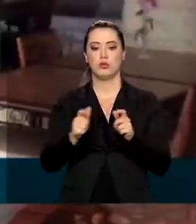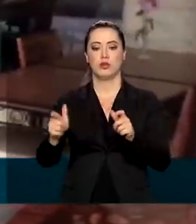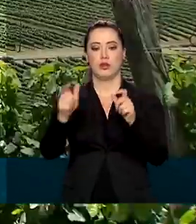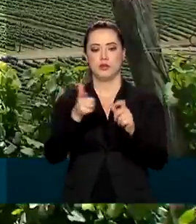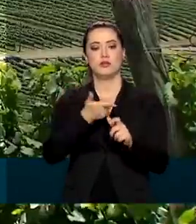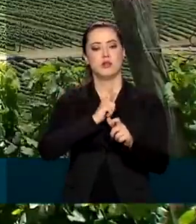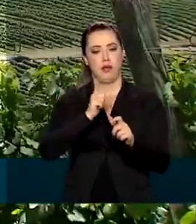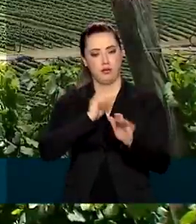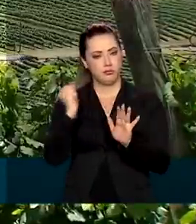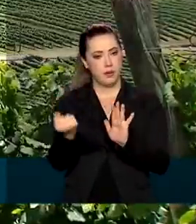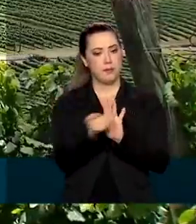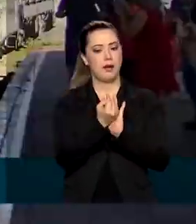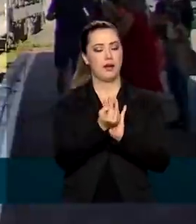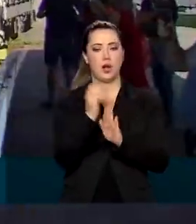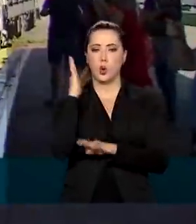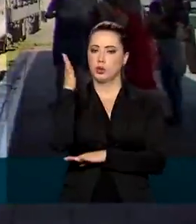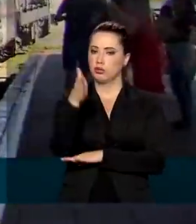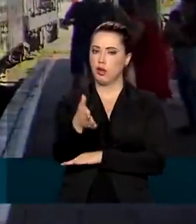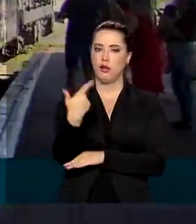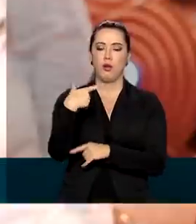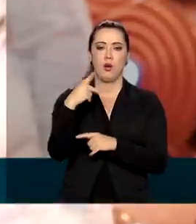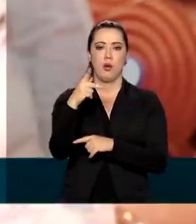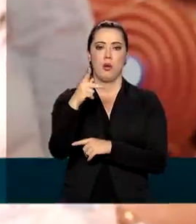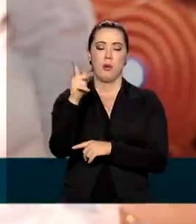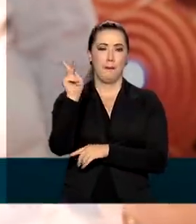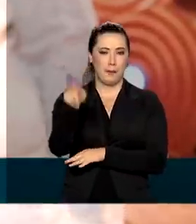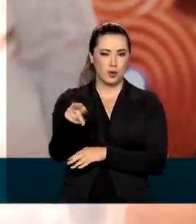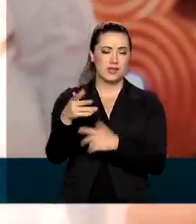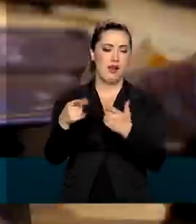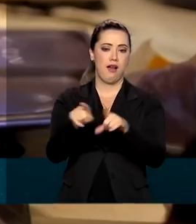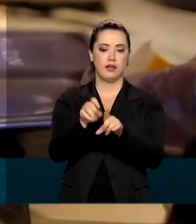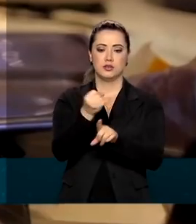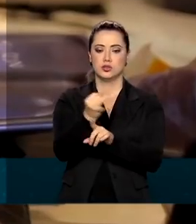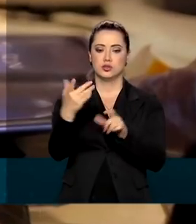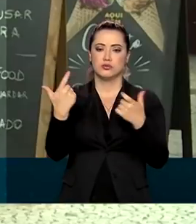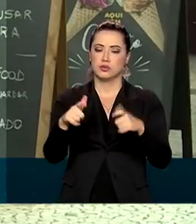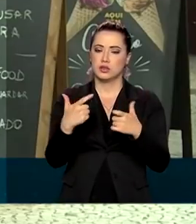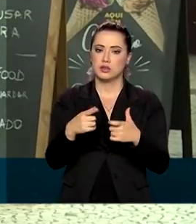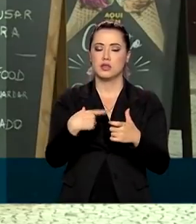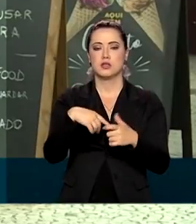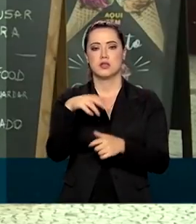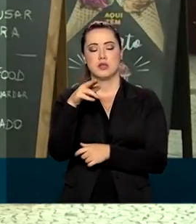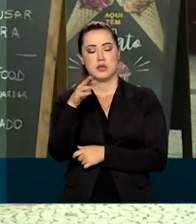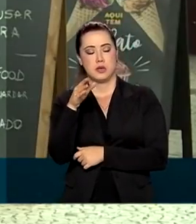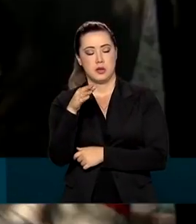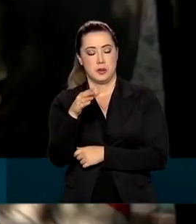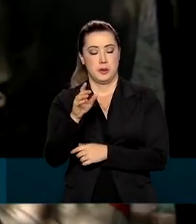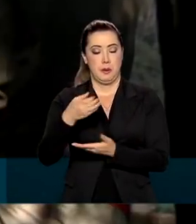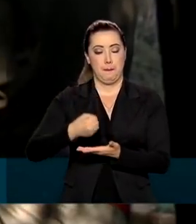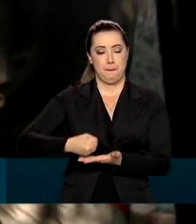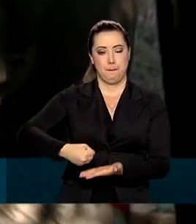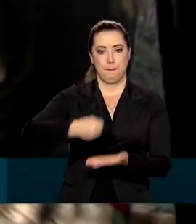São hotéis, pousadas, parques temáticos, restaurantes, bares, cafeterias,